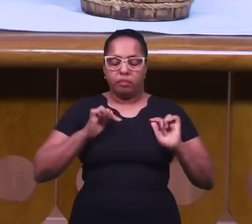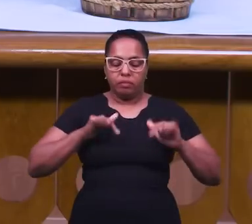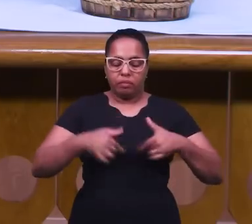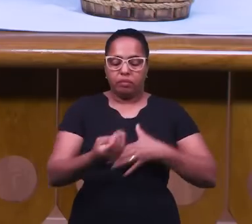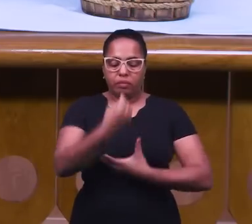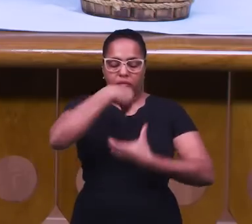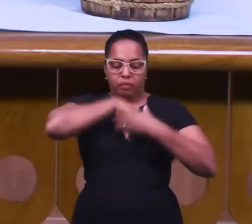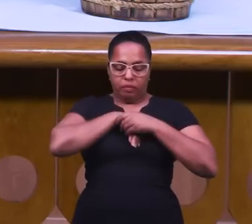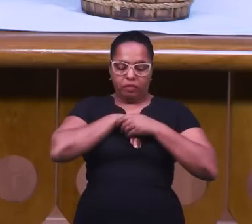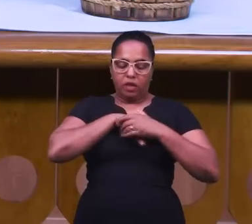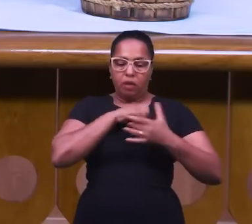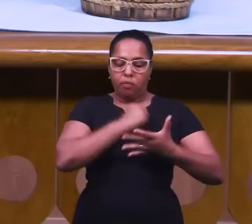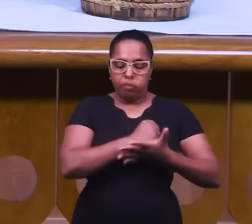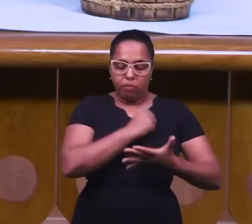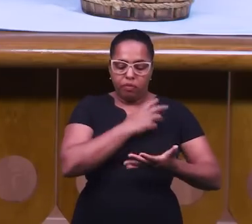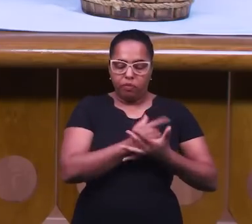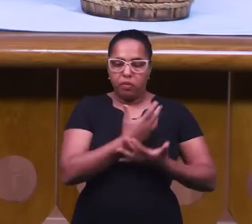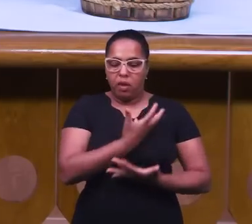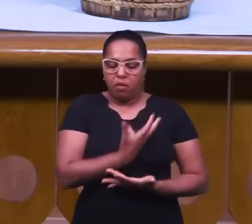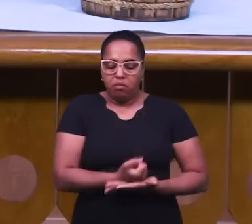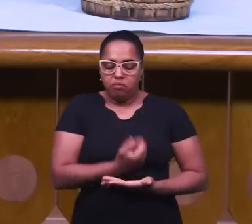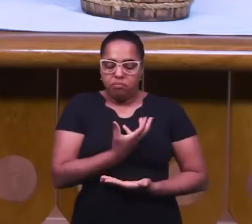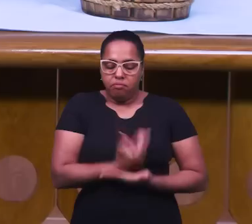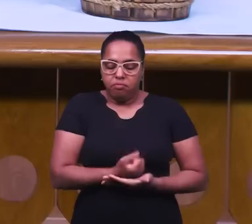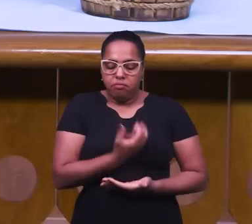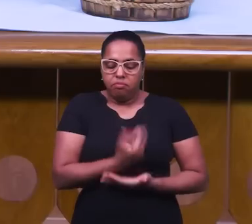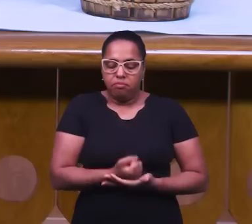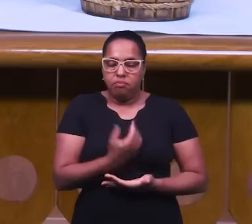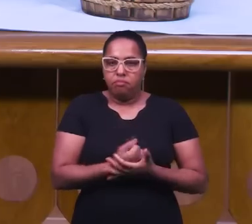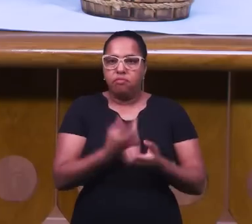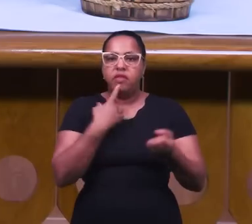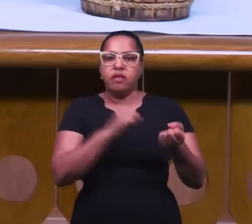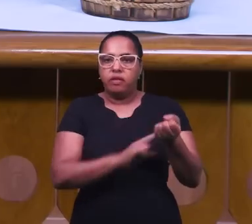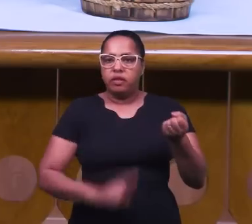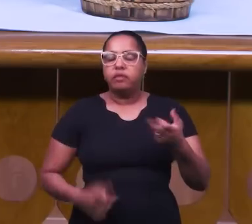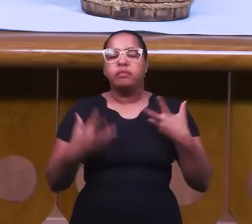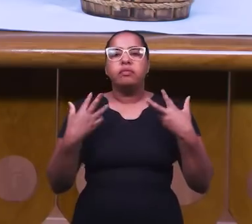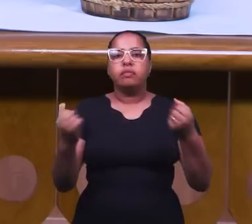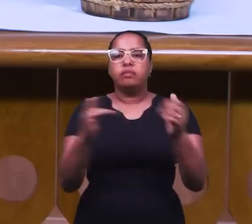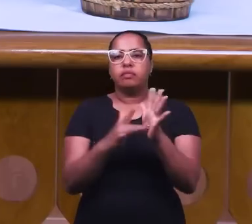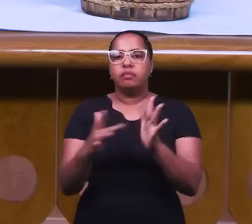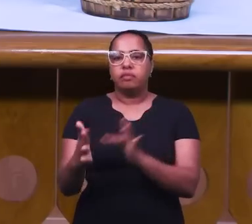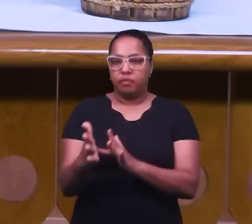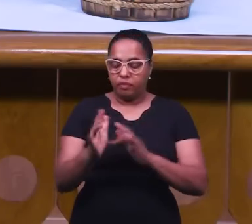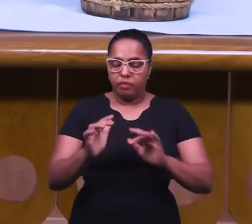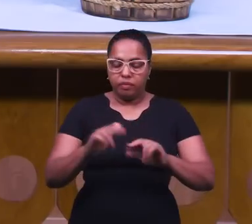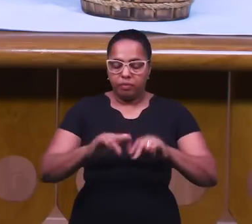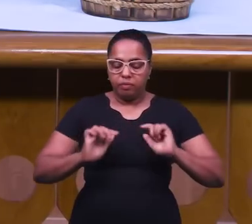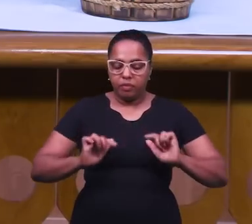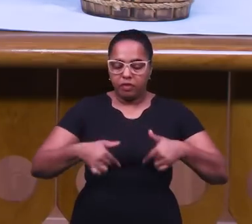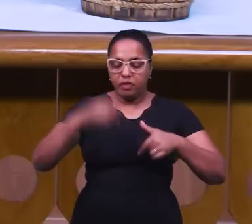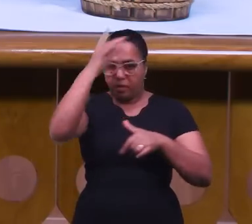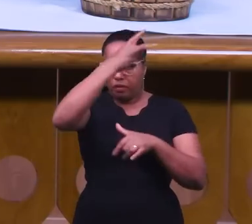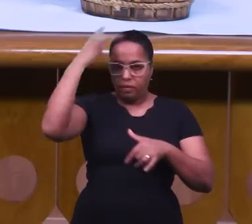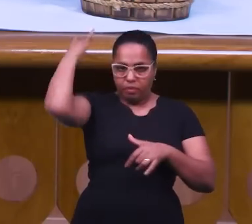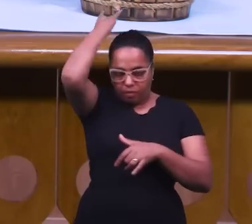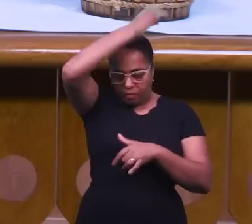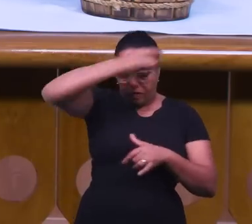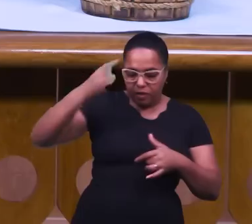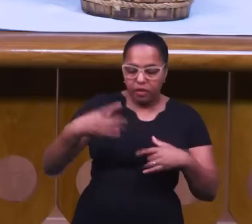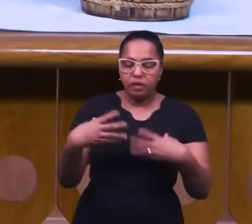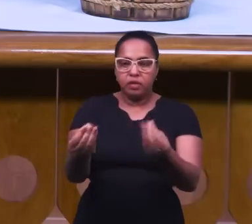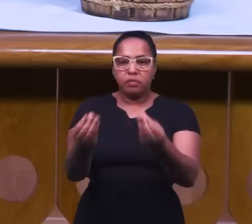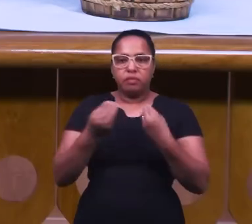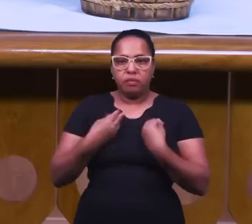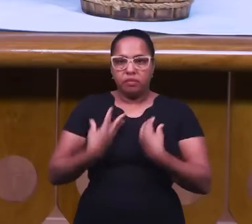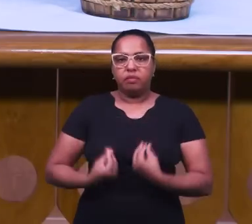interior, ela dá vida e purifica o sangue, assim o Senhor Jesus, pelo seu Espírito Santo, ele atua em nossa vida para